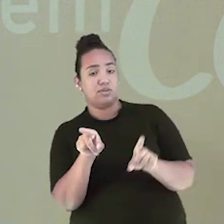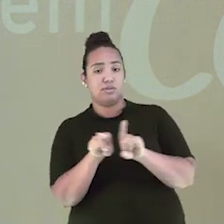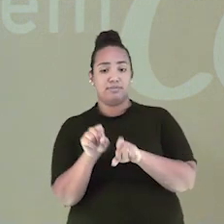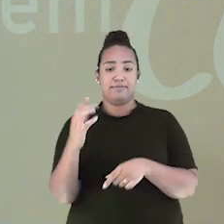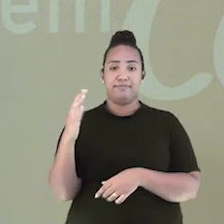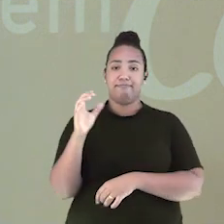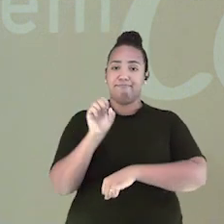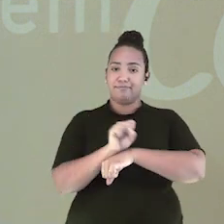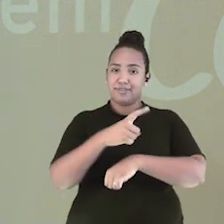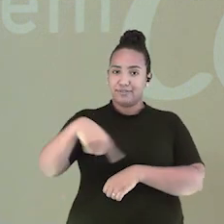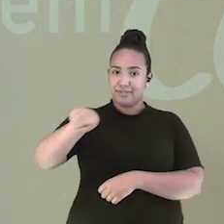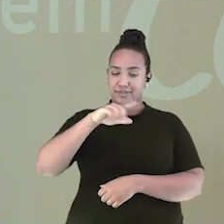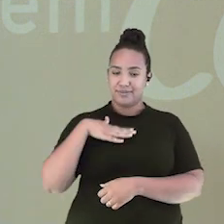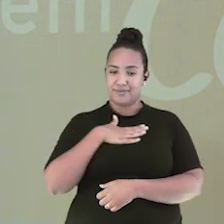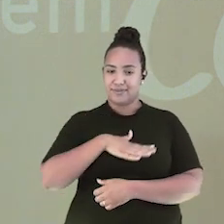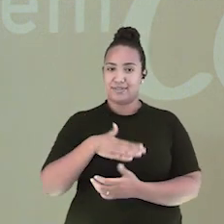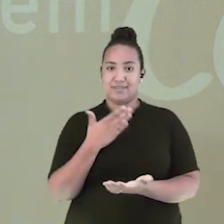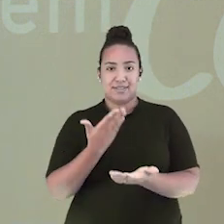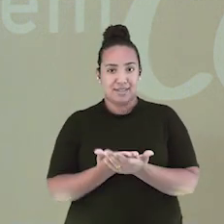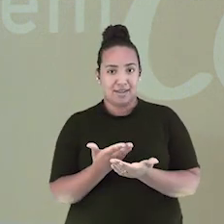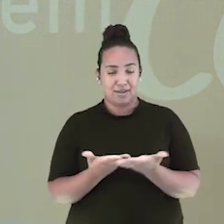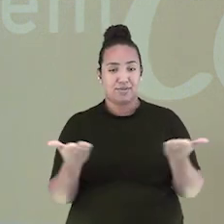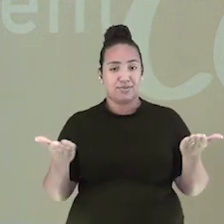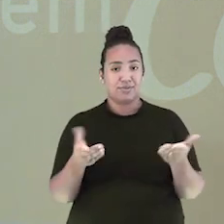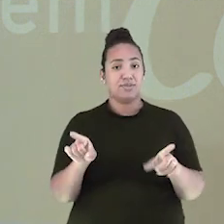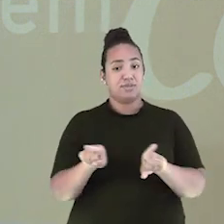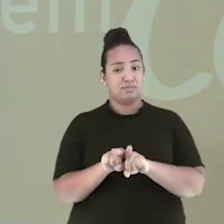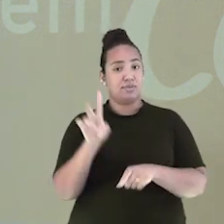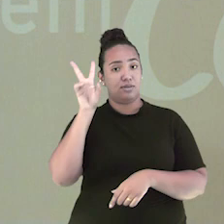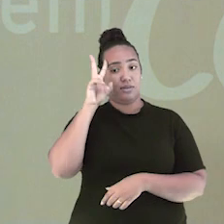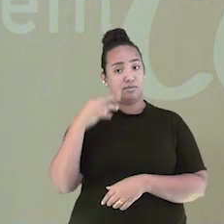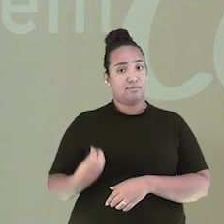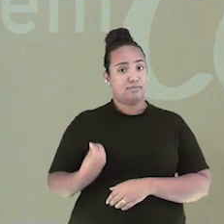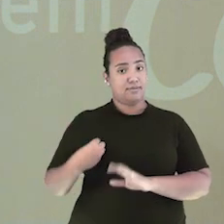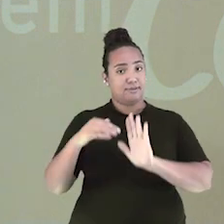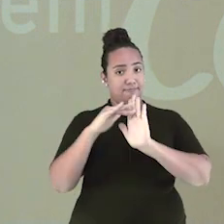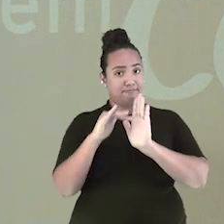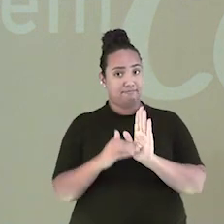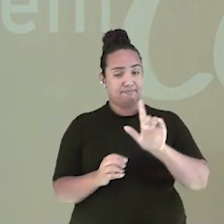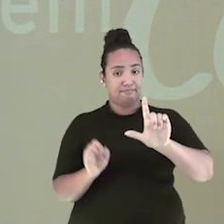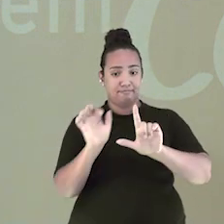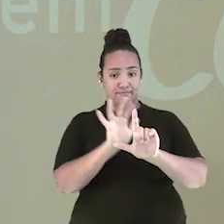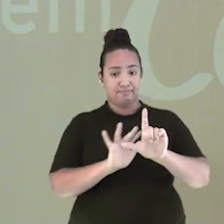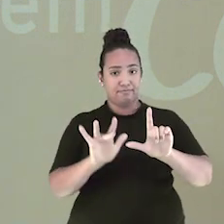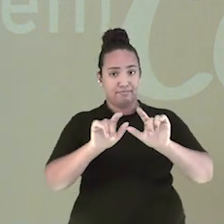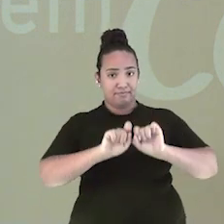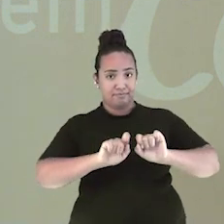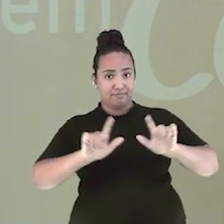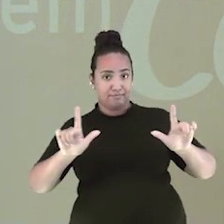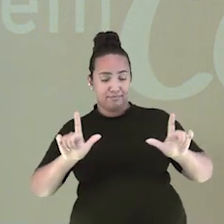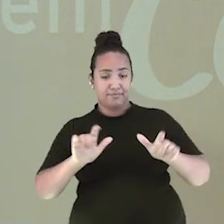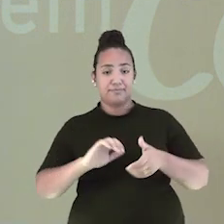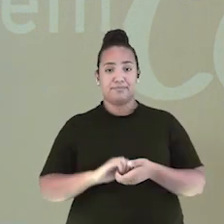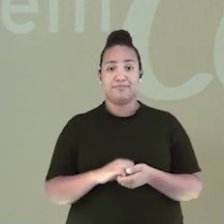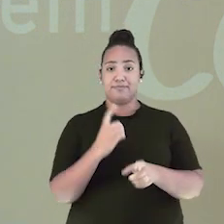vocês tenham gostado dessa aula e que não tenham esquecido de registrar sua presença através do QR Code que está aí na sua